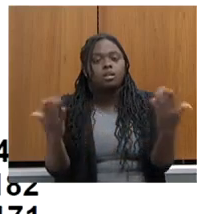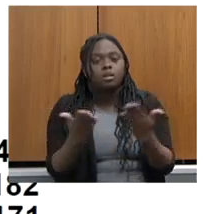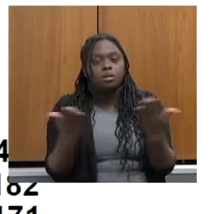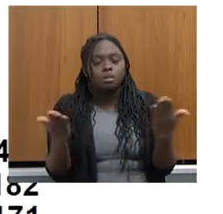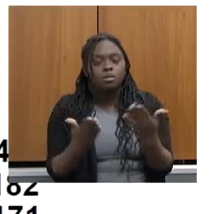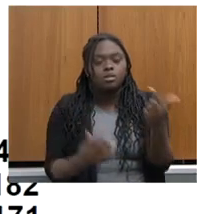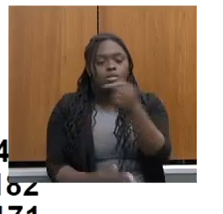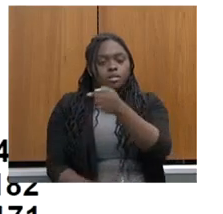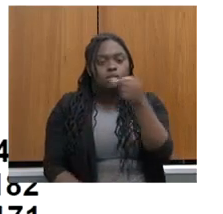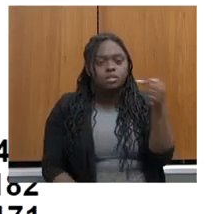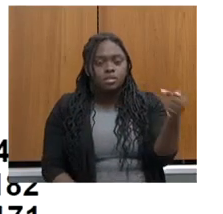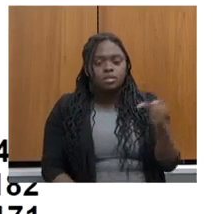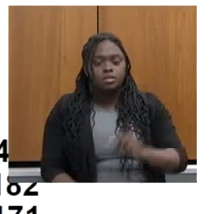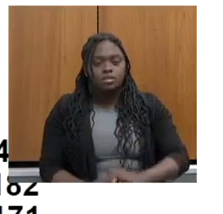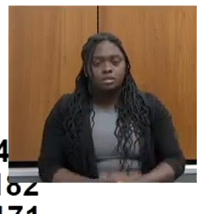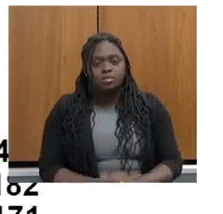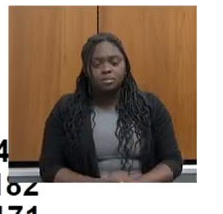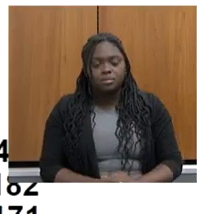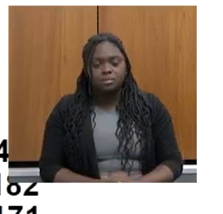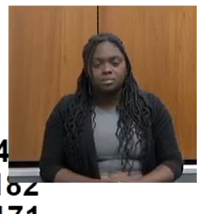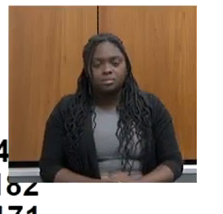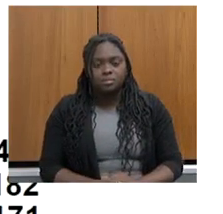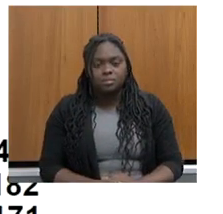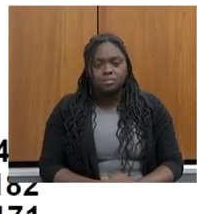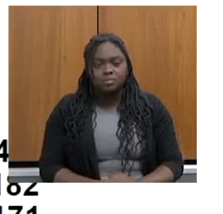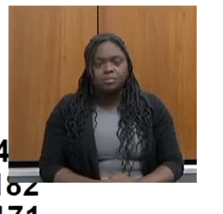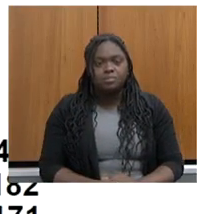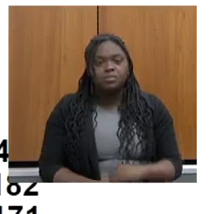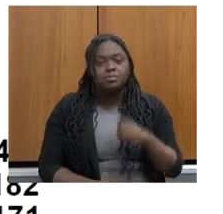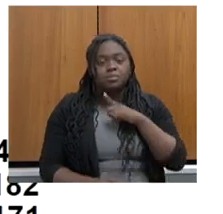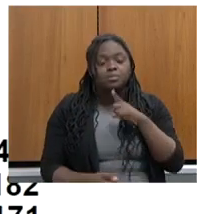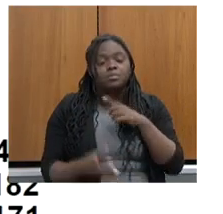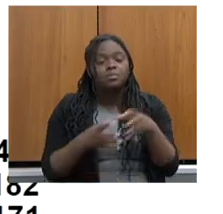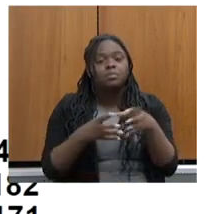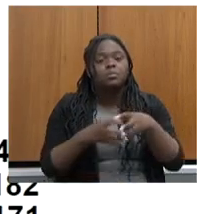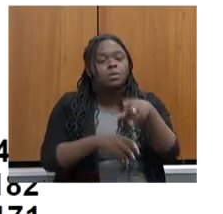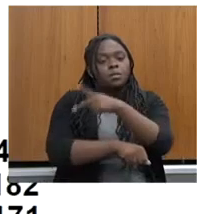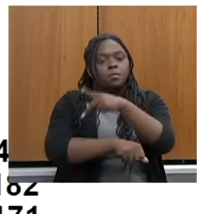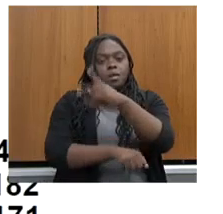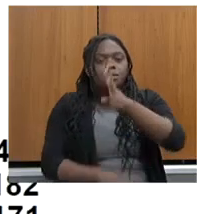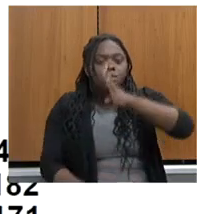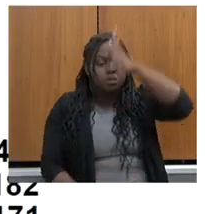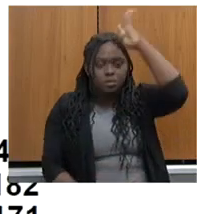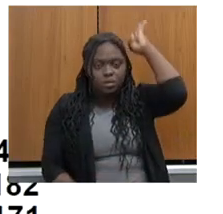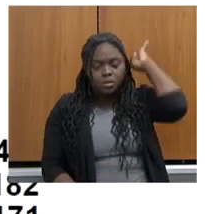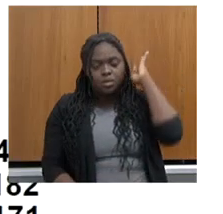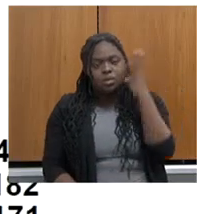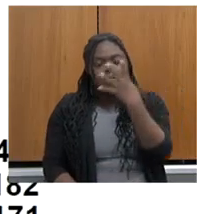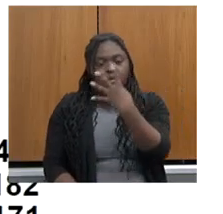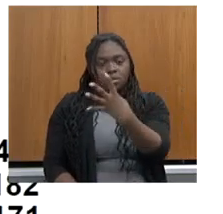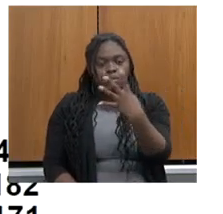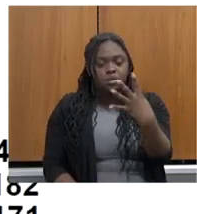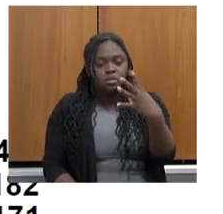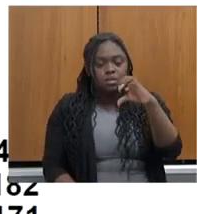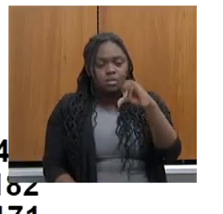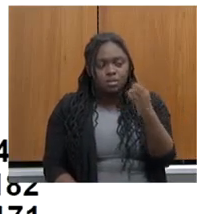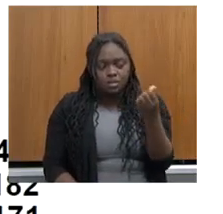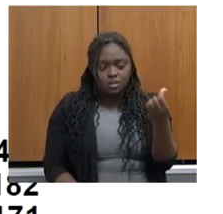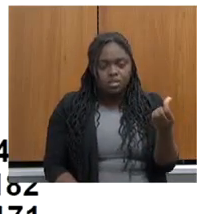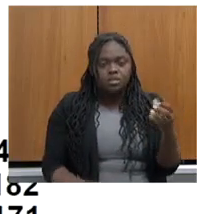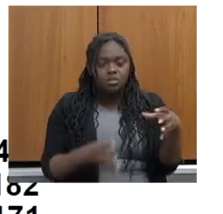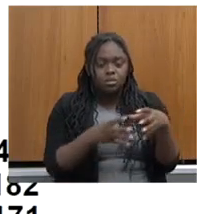77 do nosso quadro de Praças Bombeiros Militares 4496 o quadro